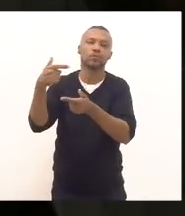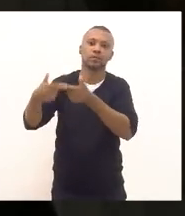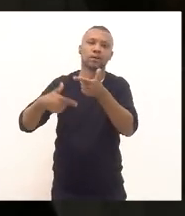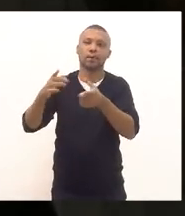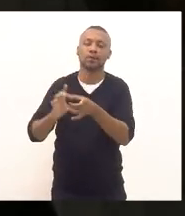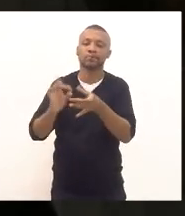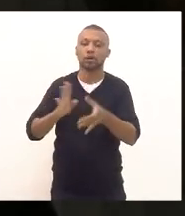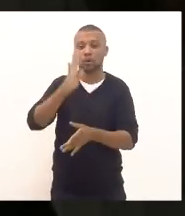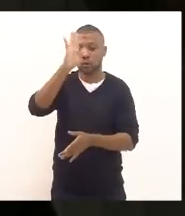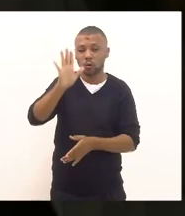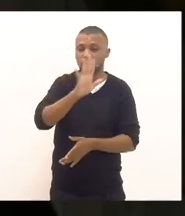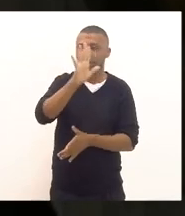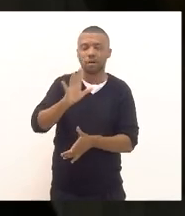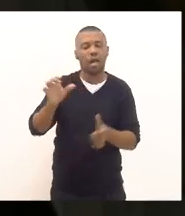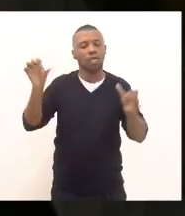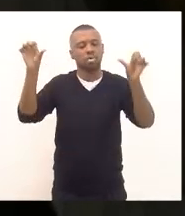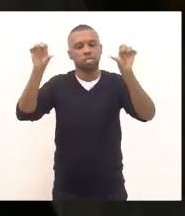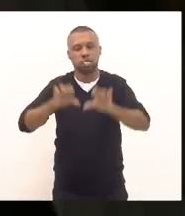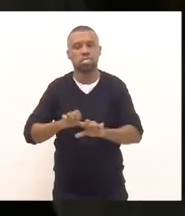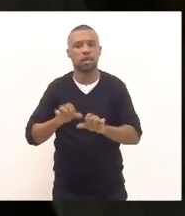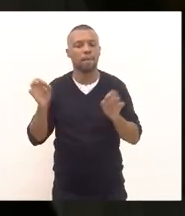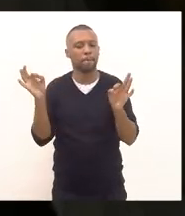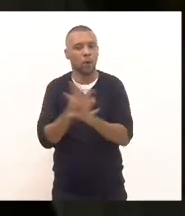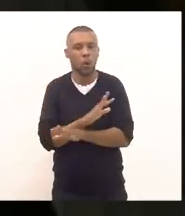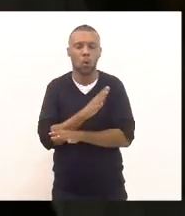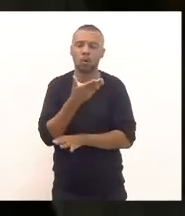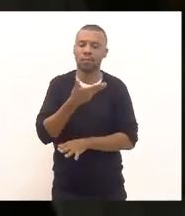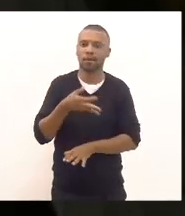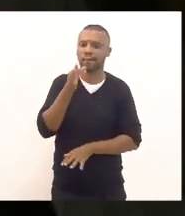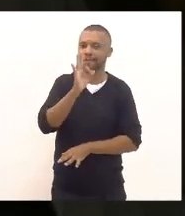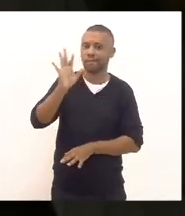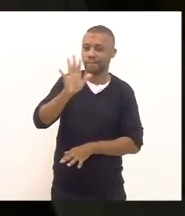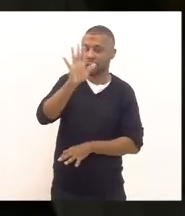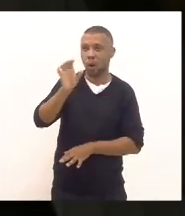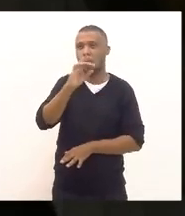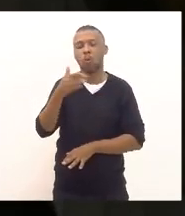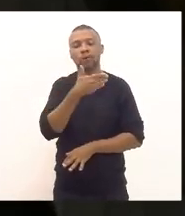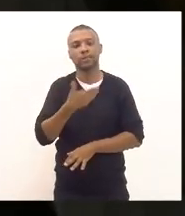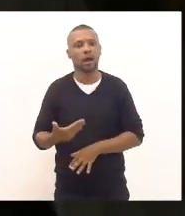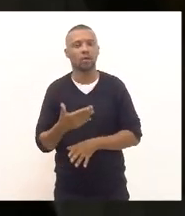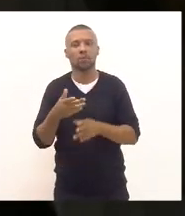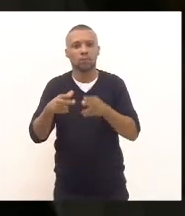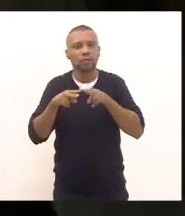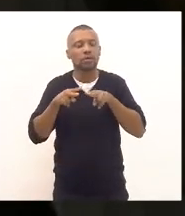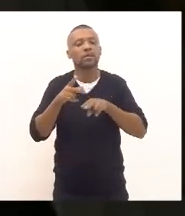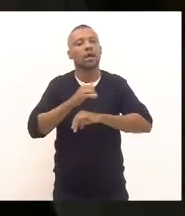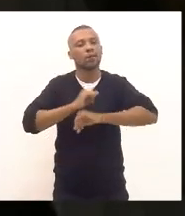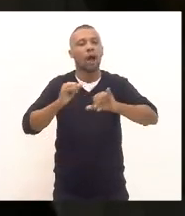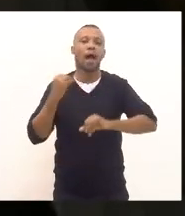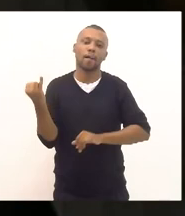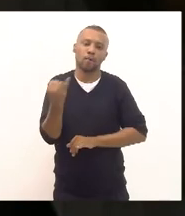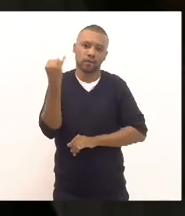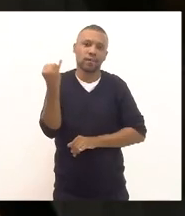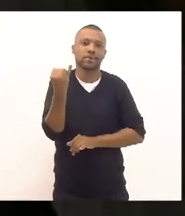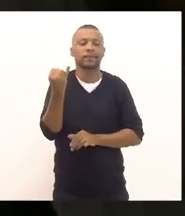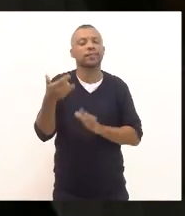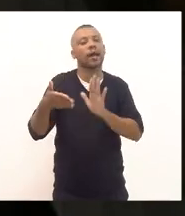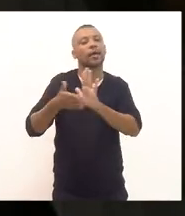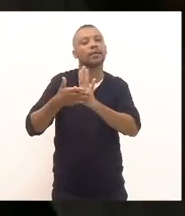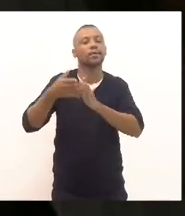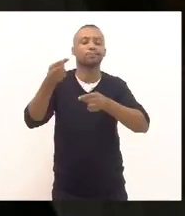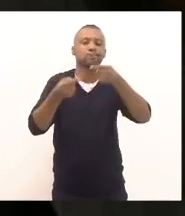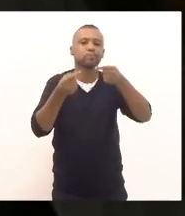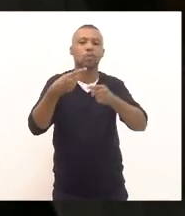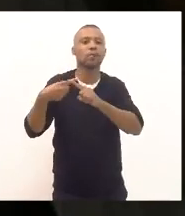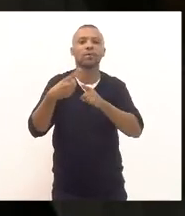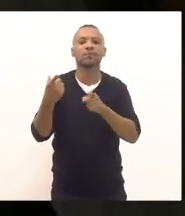concedido o Brasil é um fiasco completo seja na Esfera Federal seja uma esfera Estadual portanto destaca a importância desse dessa falta porque